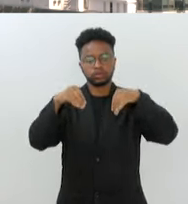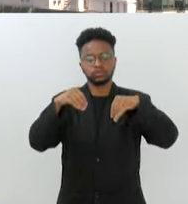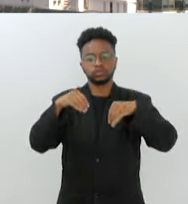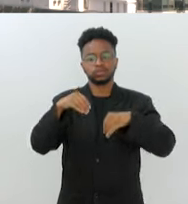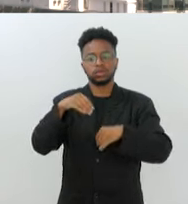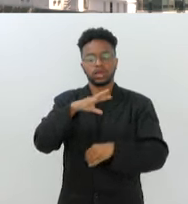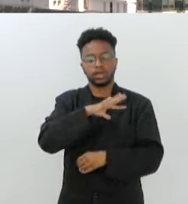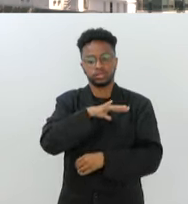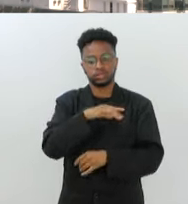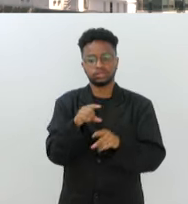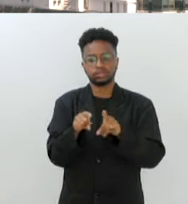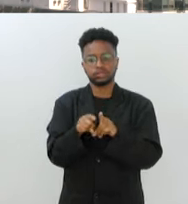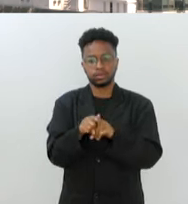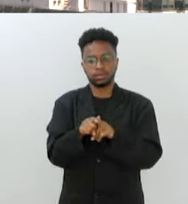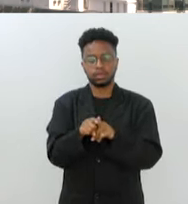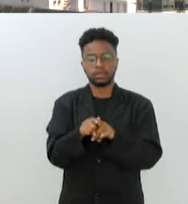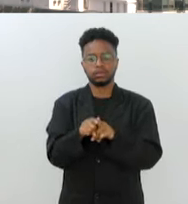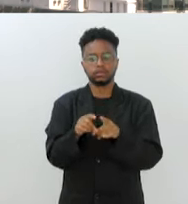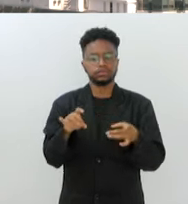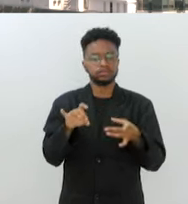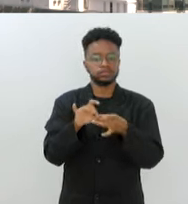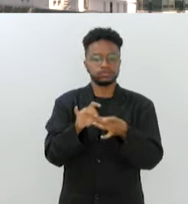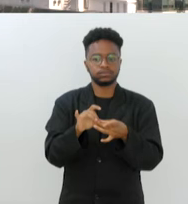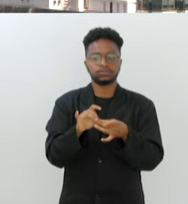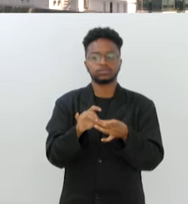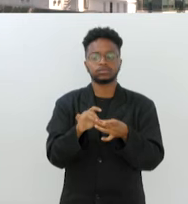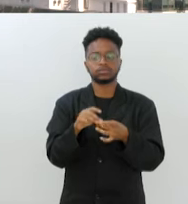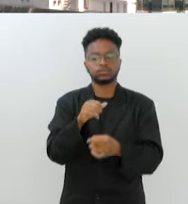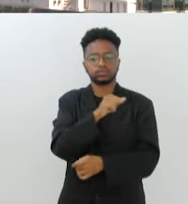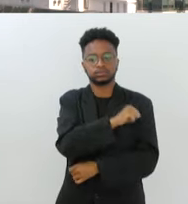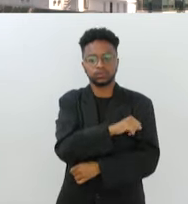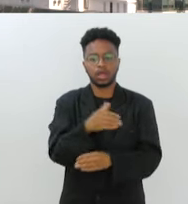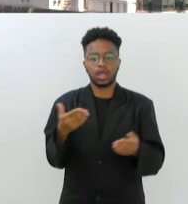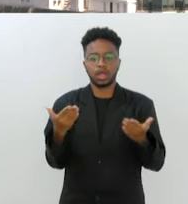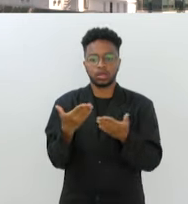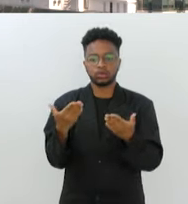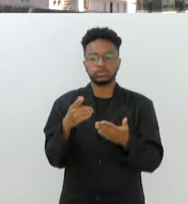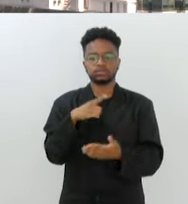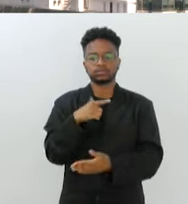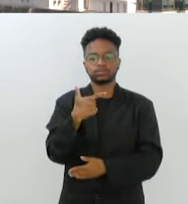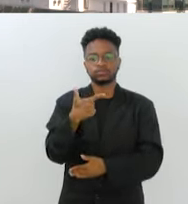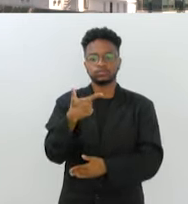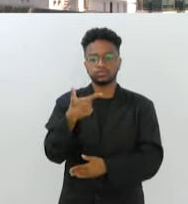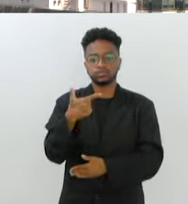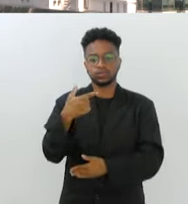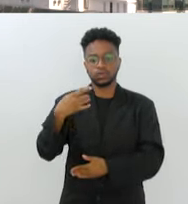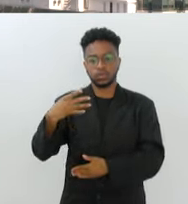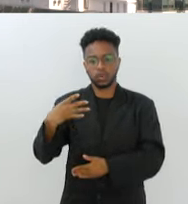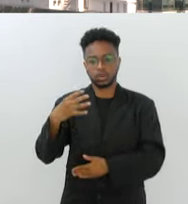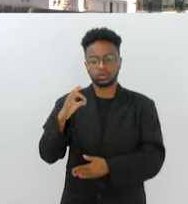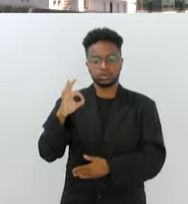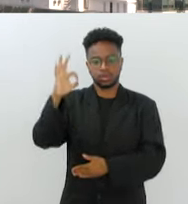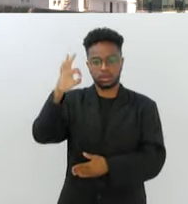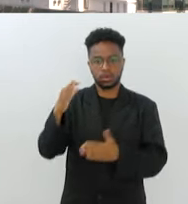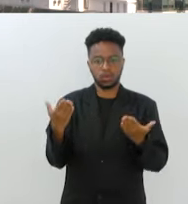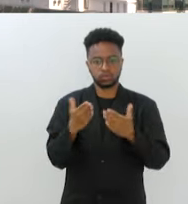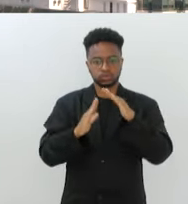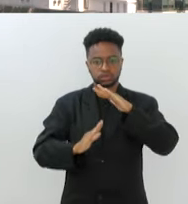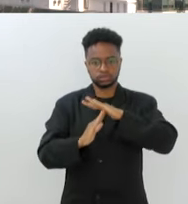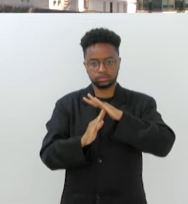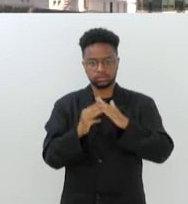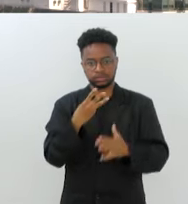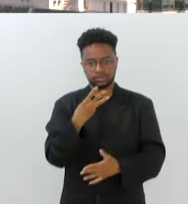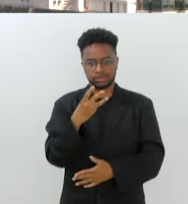Zona Norte e também do centro do Rio de Janeiro. Nesse momento faz 24 graus, a máxima para hoje é